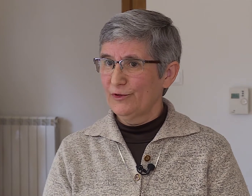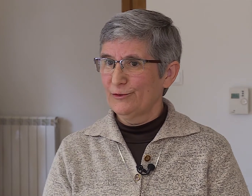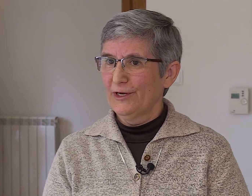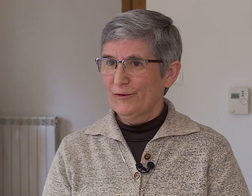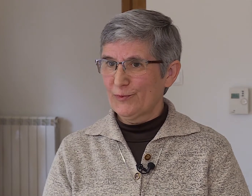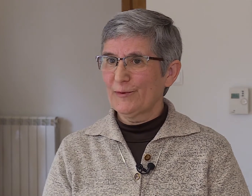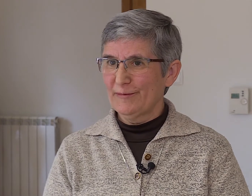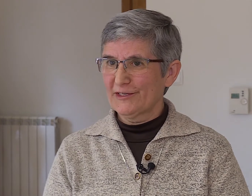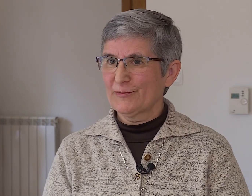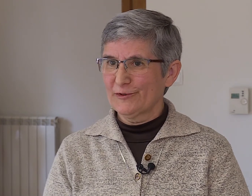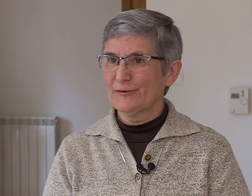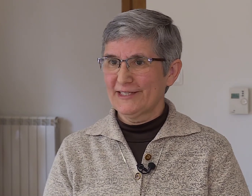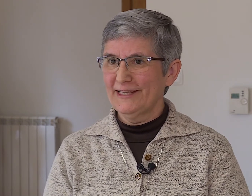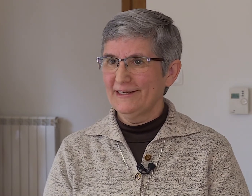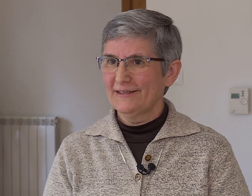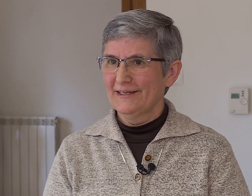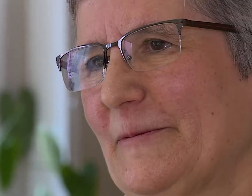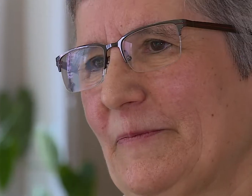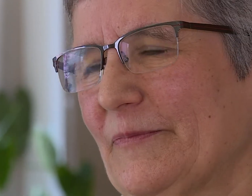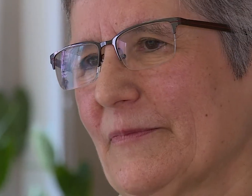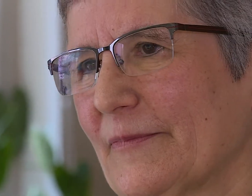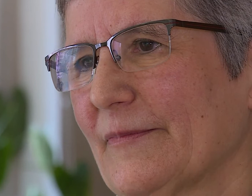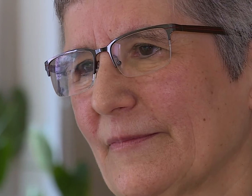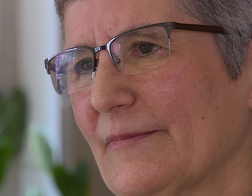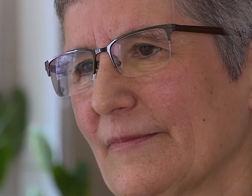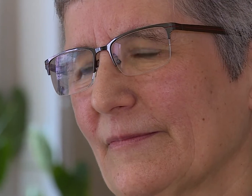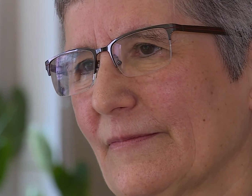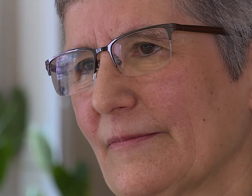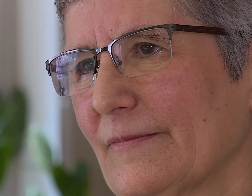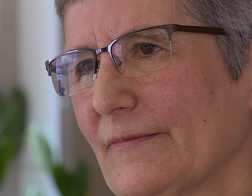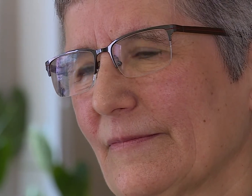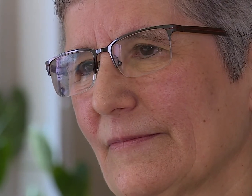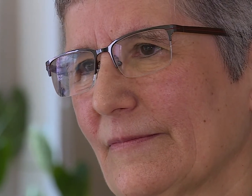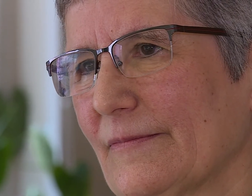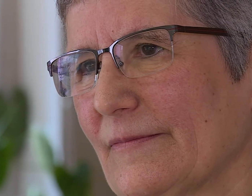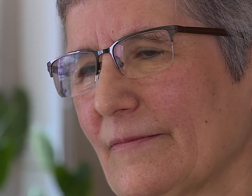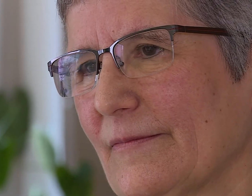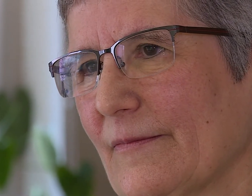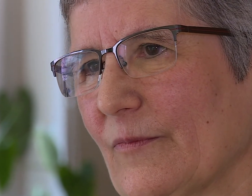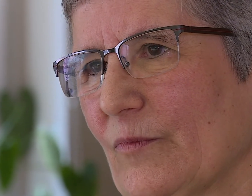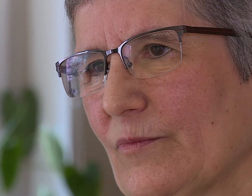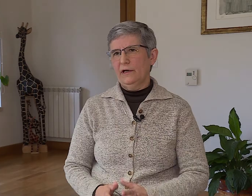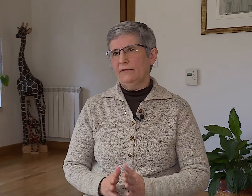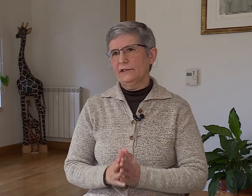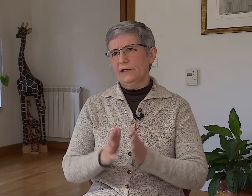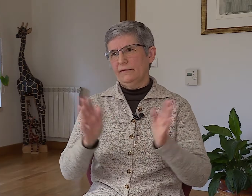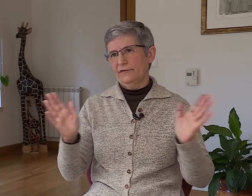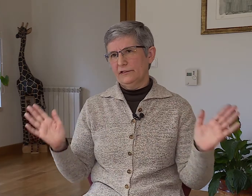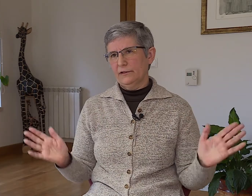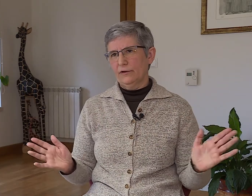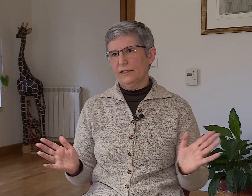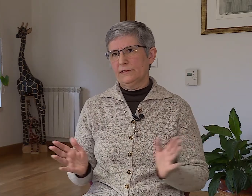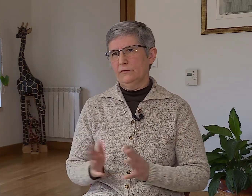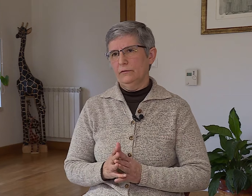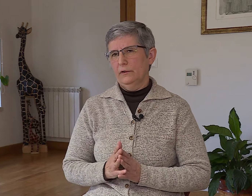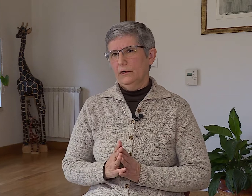fala muito dos problemas que as pessoas estão a sentir. Atualmente é secretária provincial da congregação. Há várias tarefas